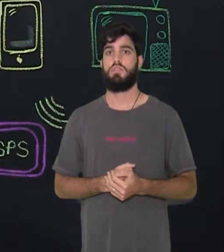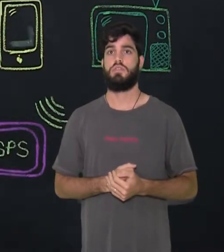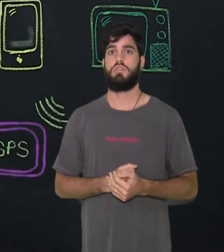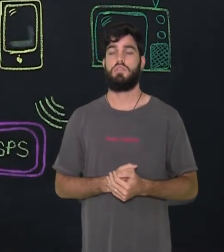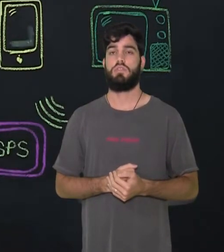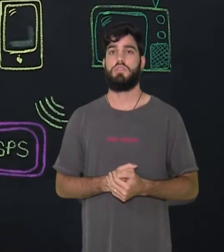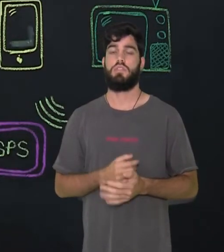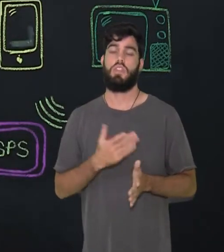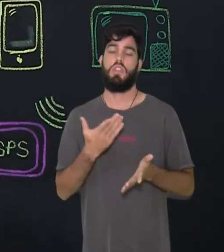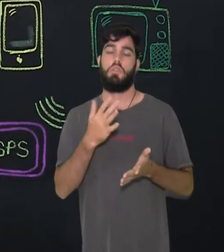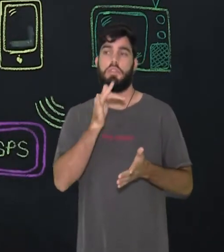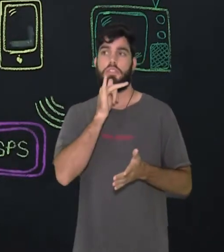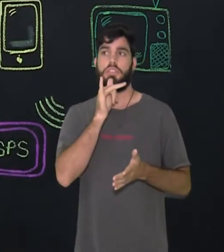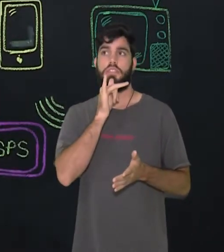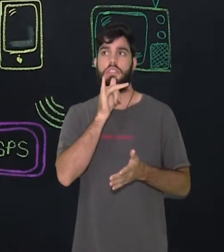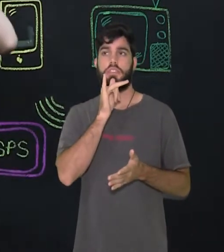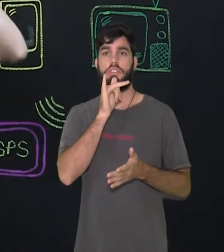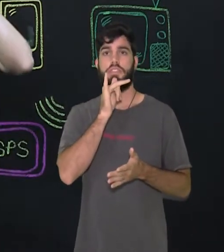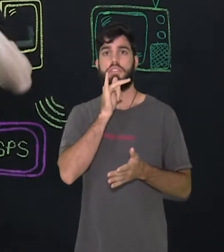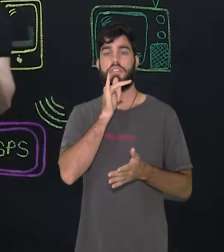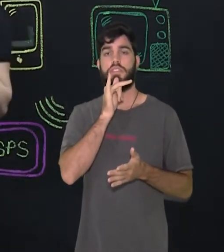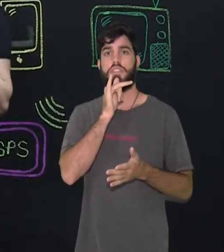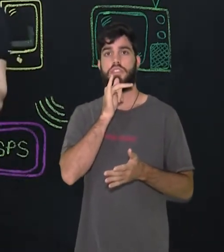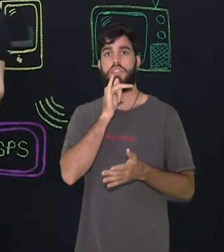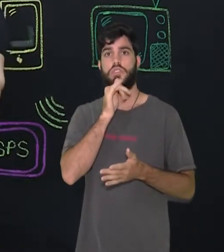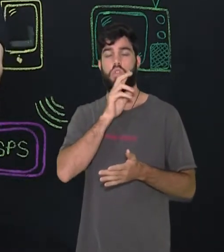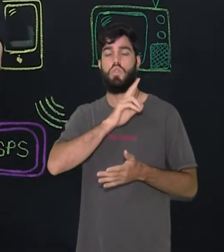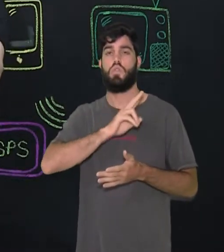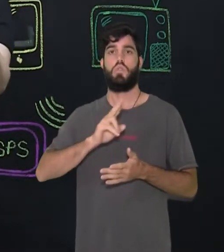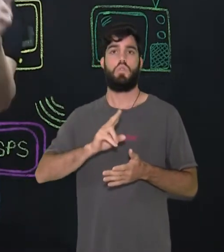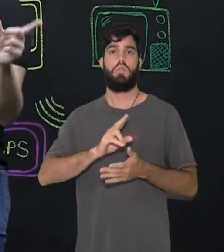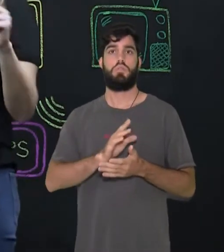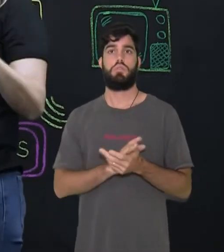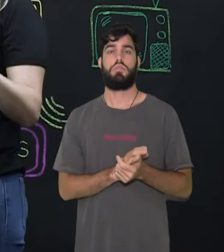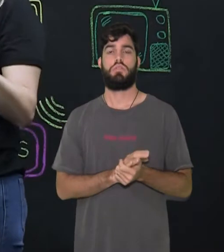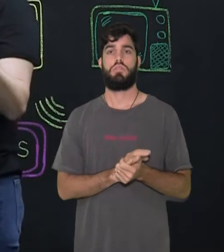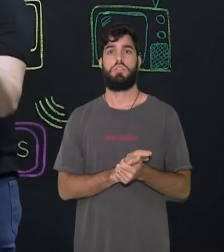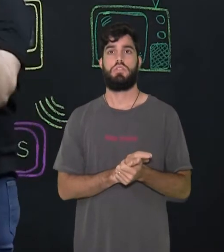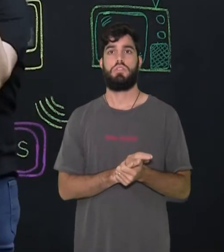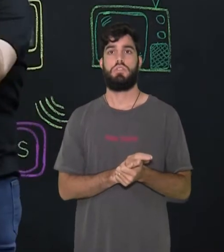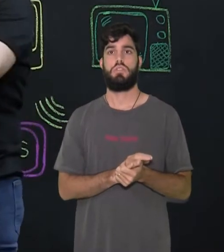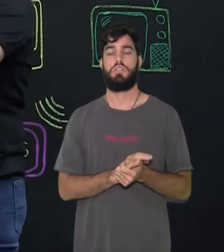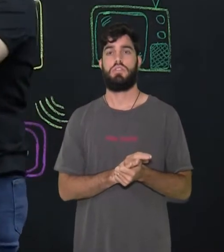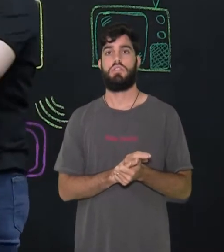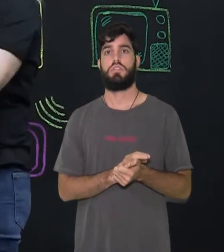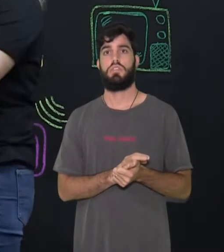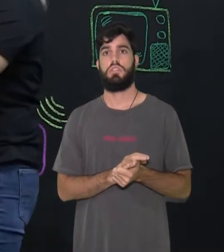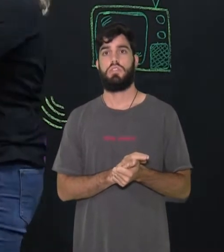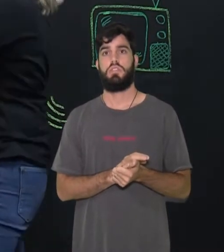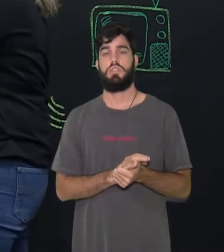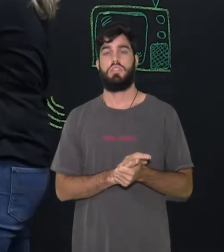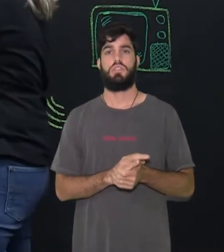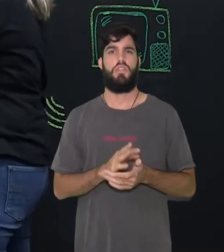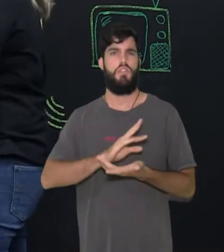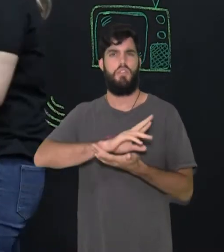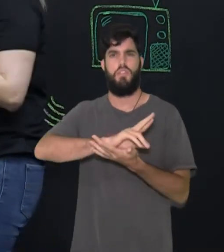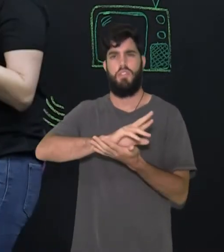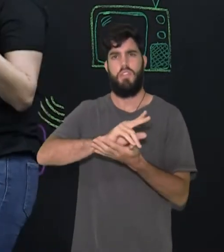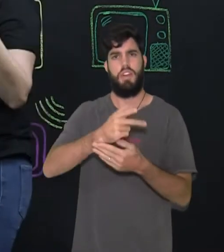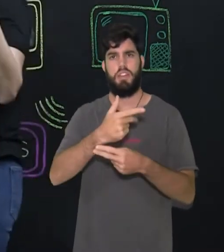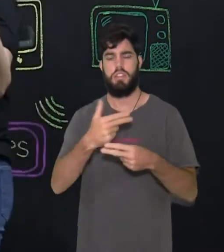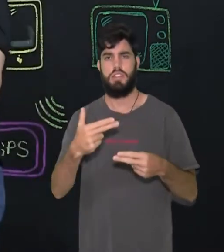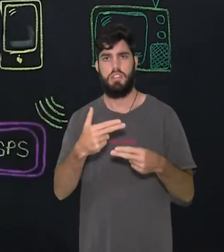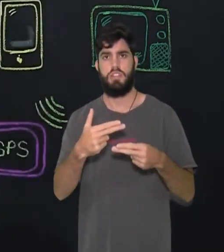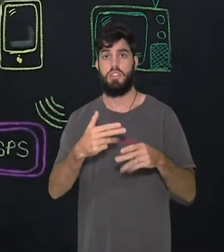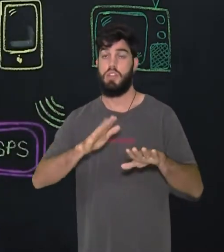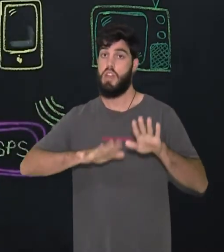Vamos dizer assim, o nome, tá? A frequência interfere inclusive em muitas coisas, e cada frequência vai